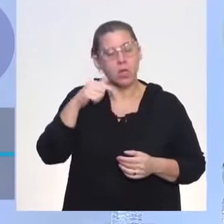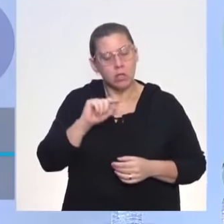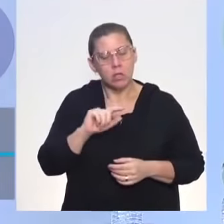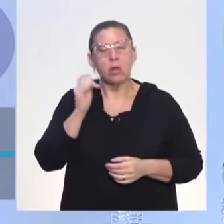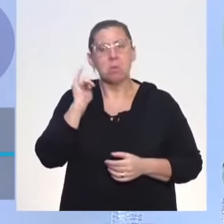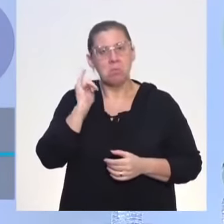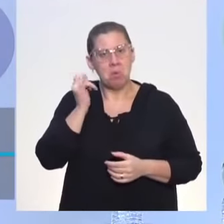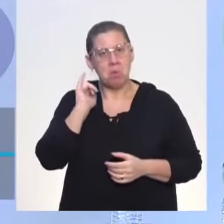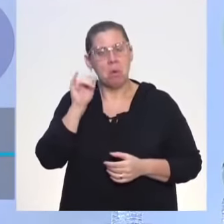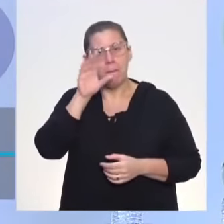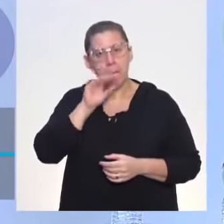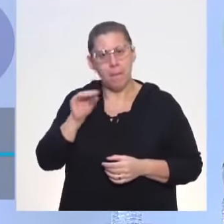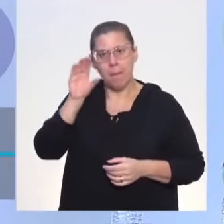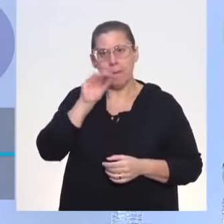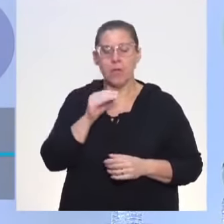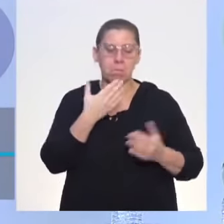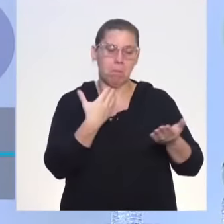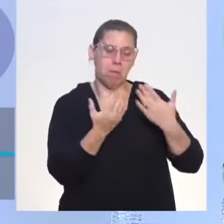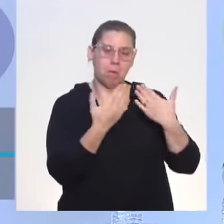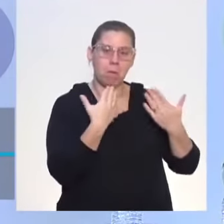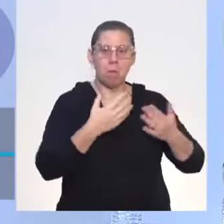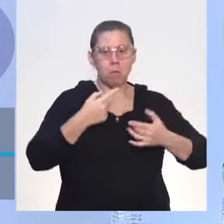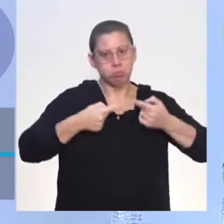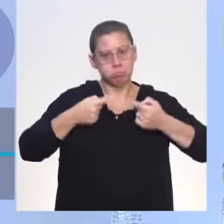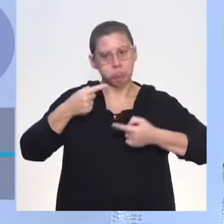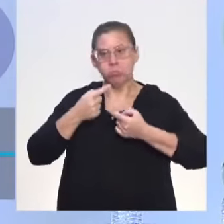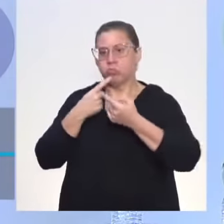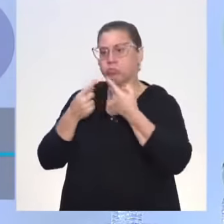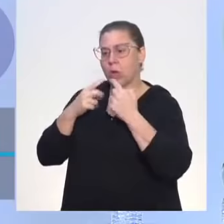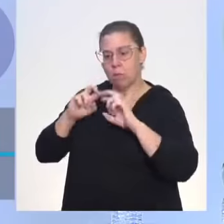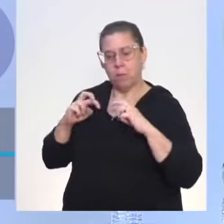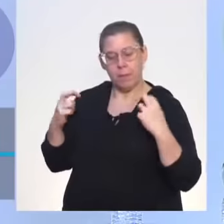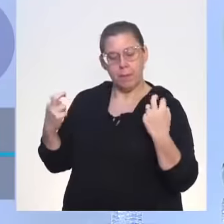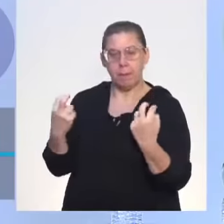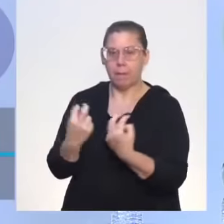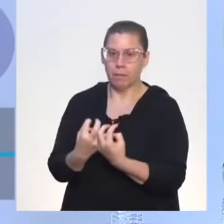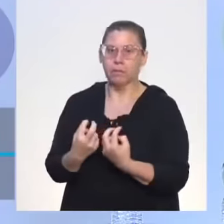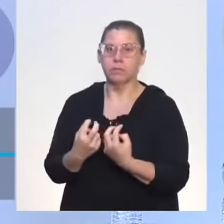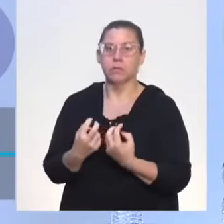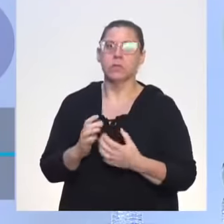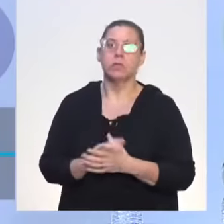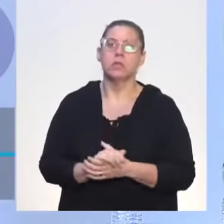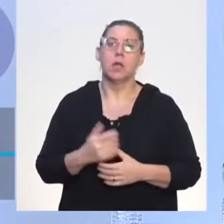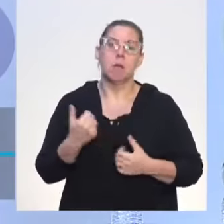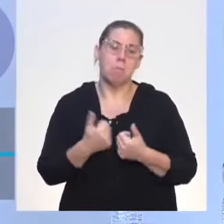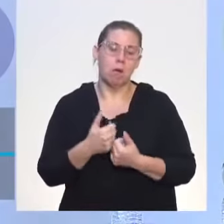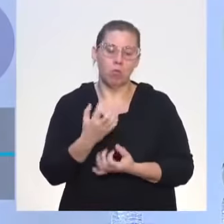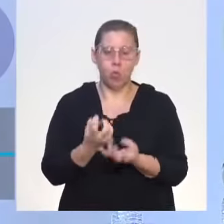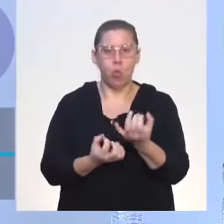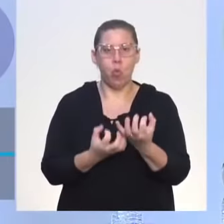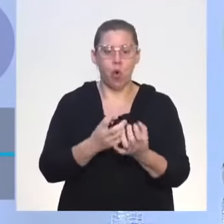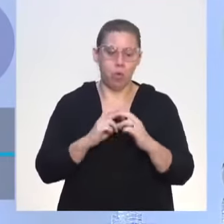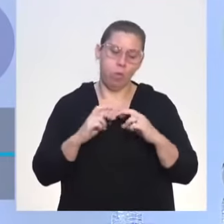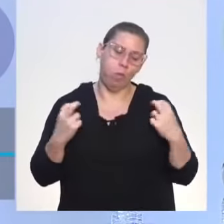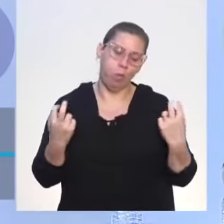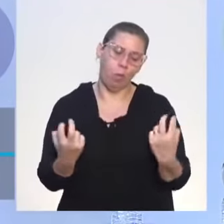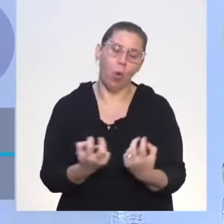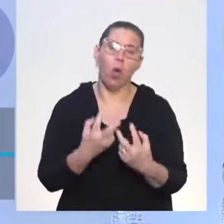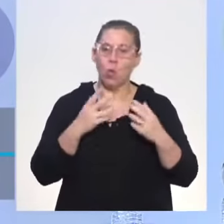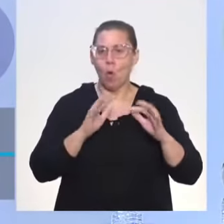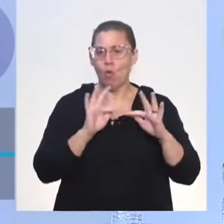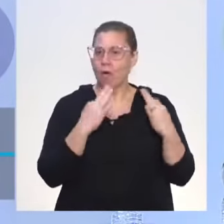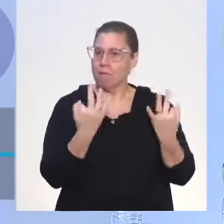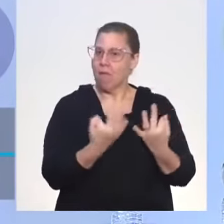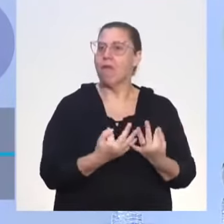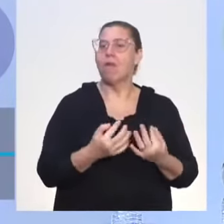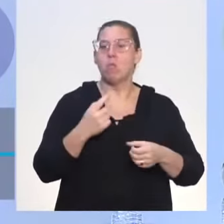contamos através de conversas, diálogos, rodas ao redor da fogueira, né? Aquela coisa de família,